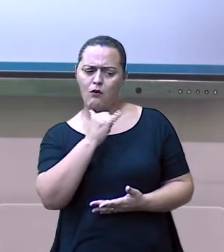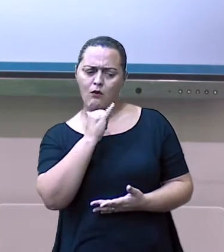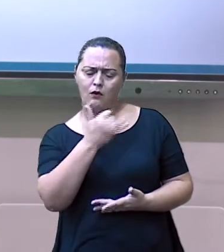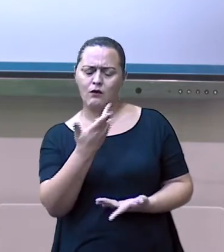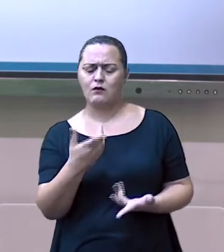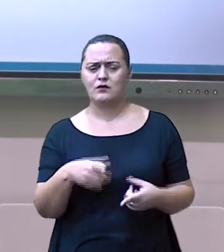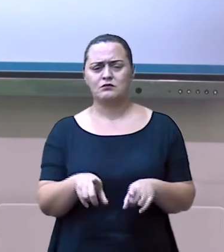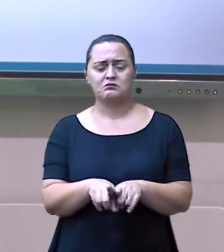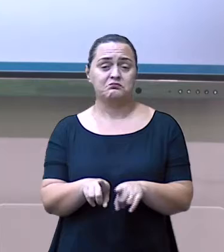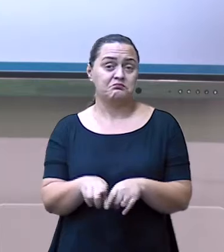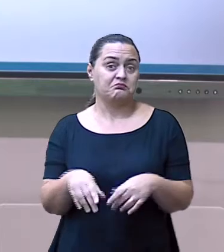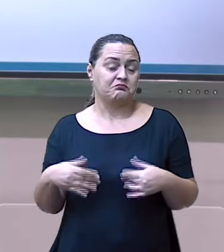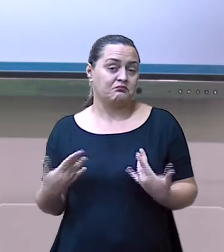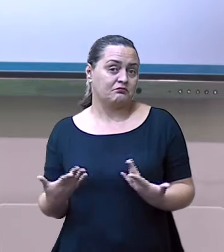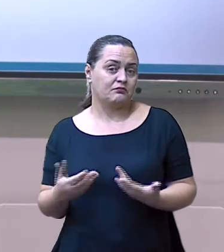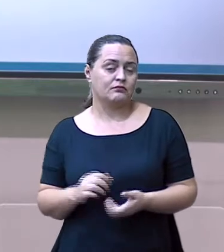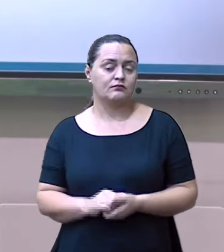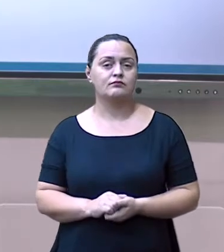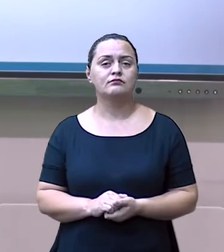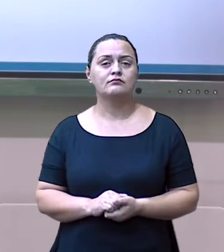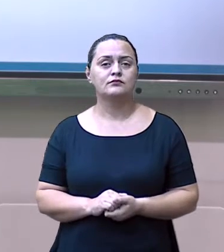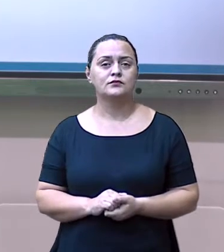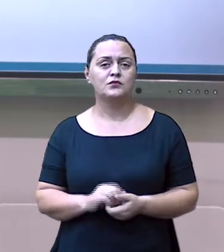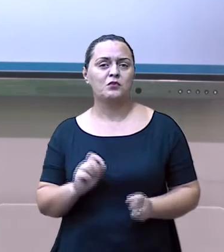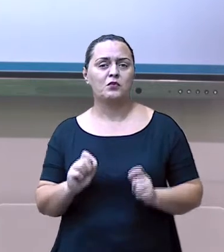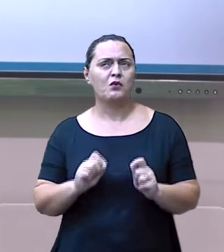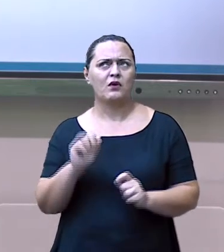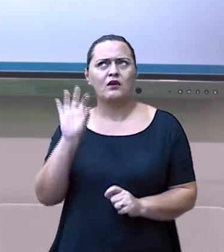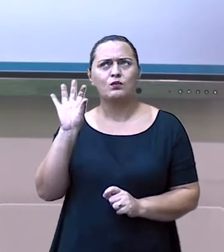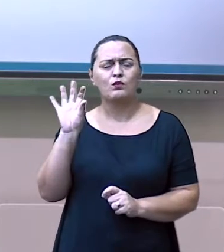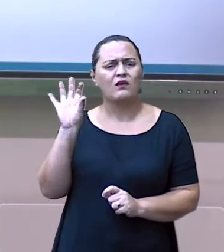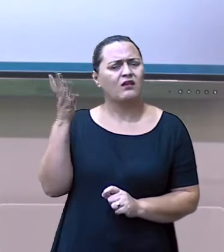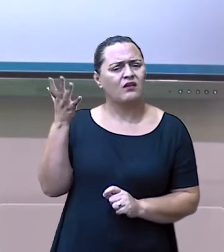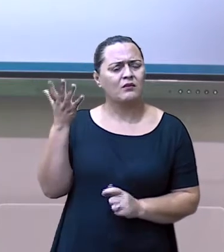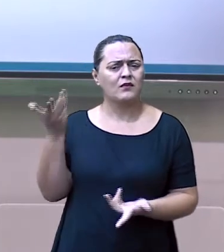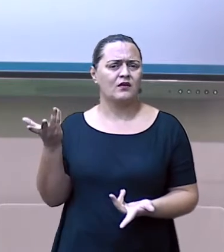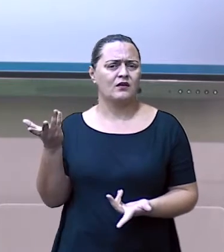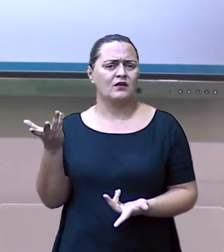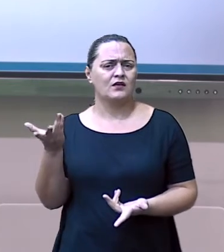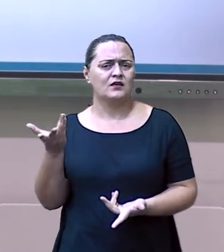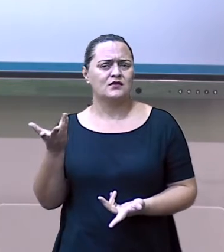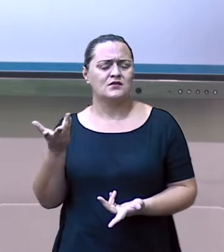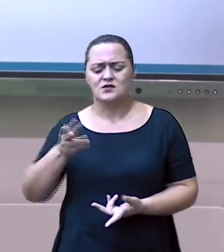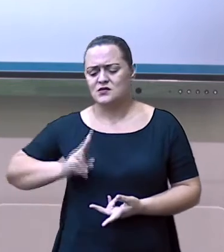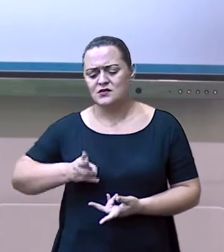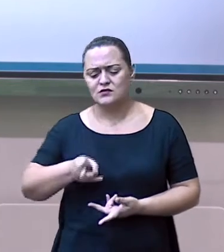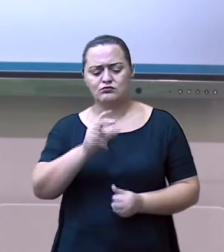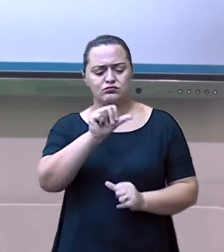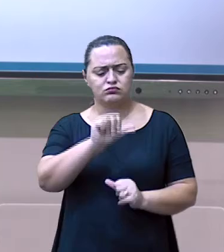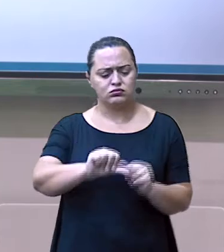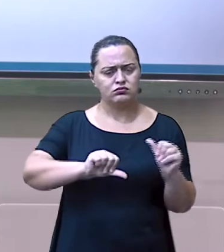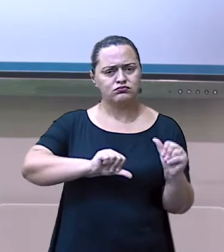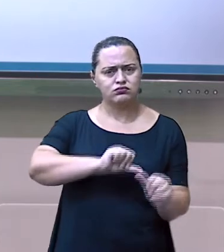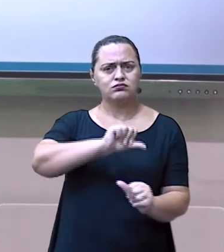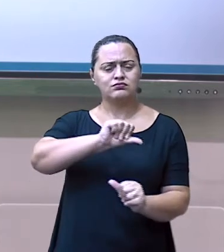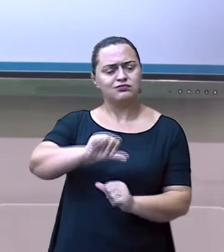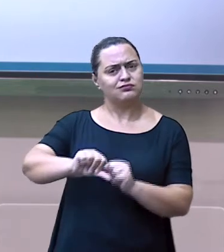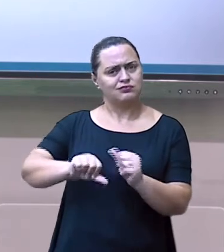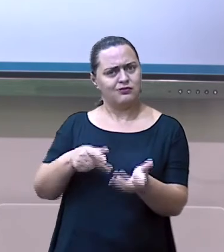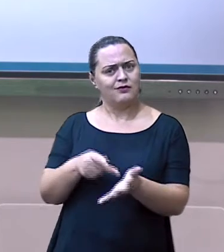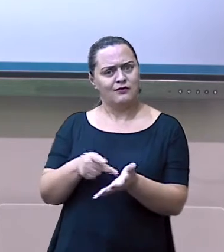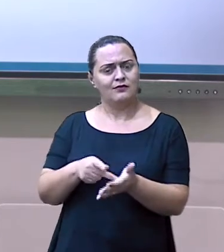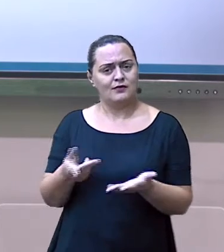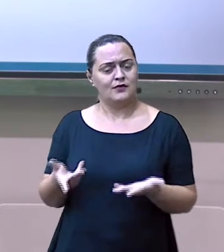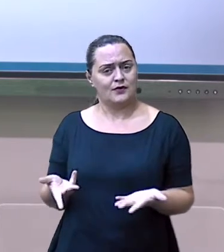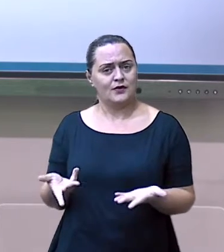mais velha falar sobre isso, que está mudando. Aí a pessoa fala